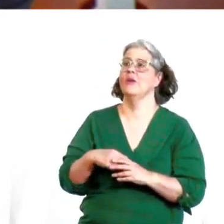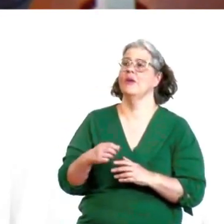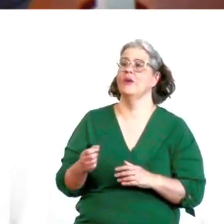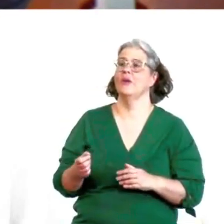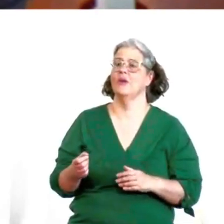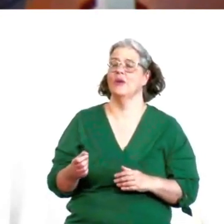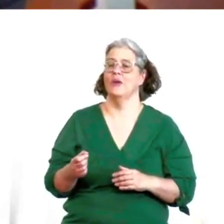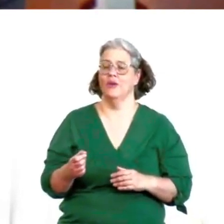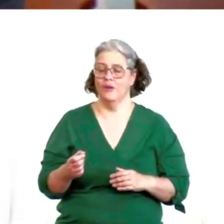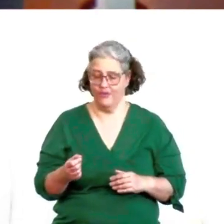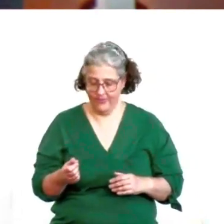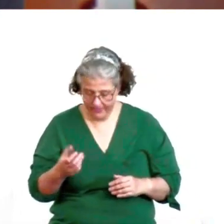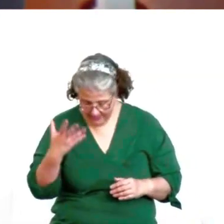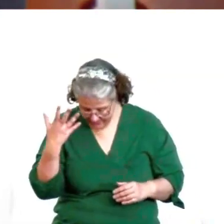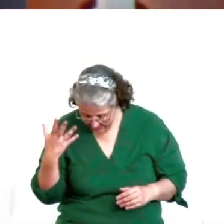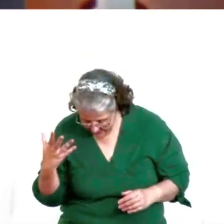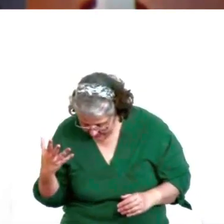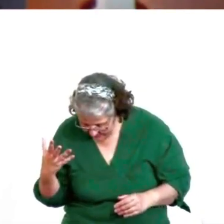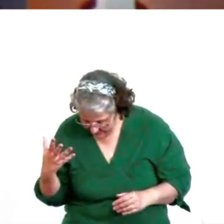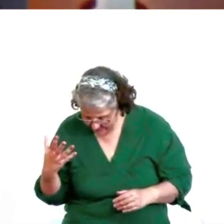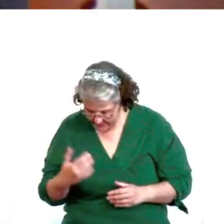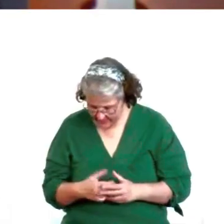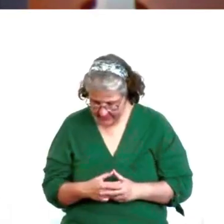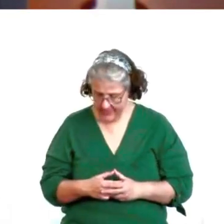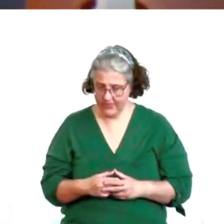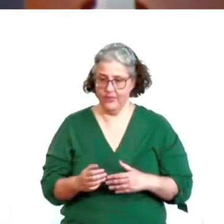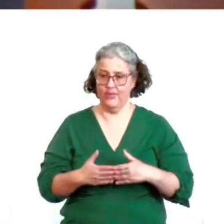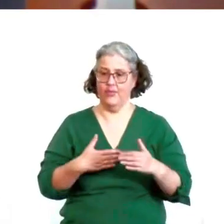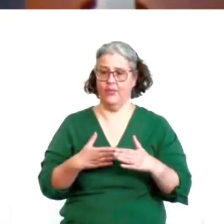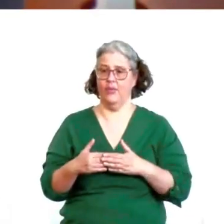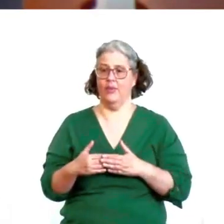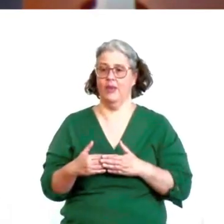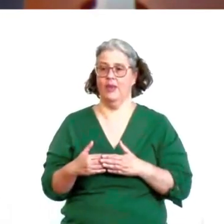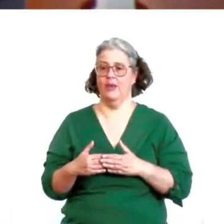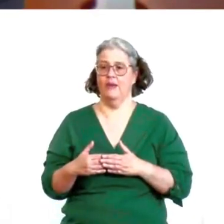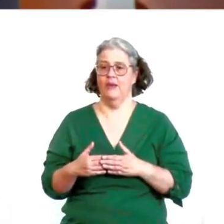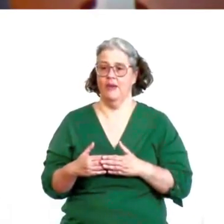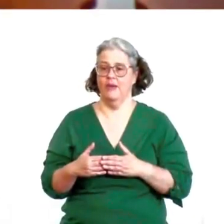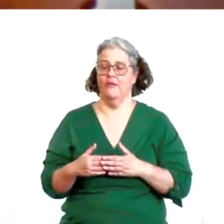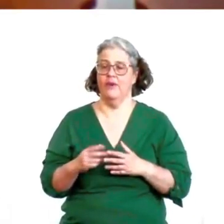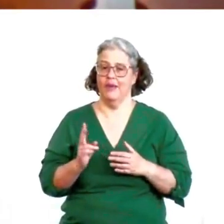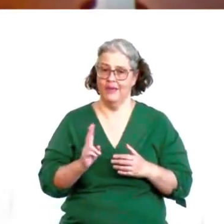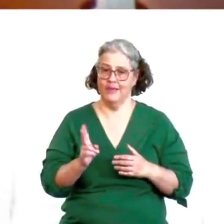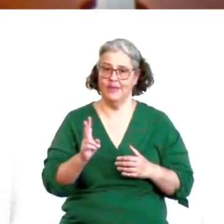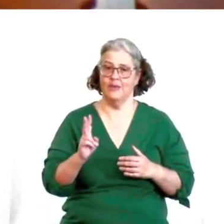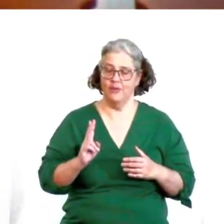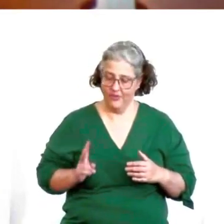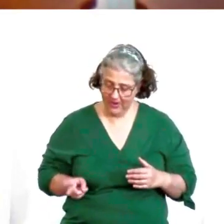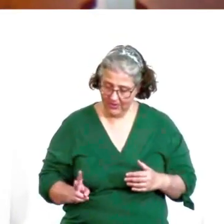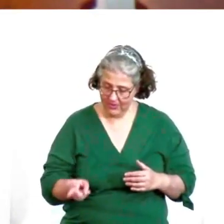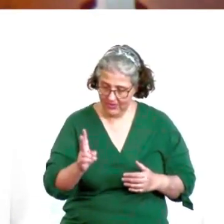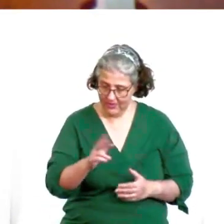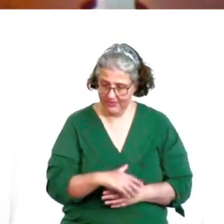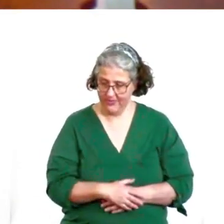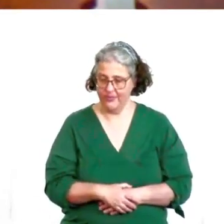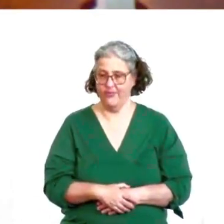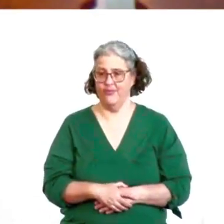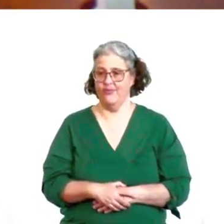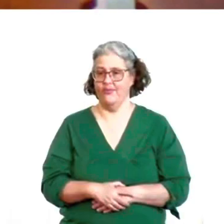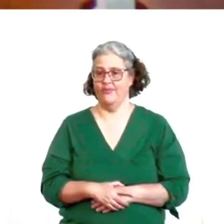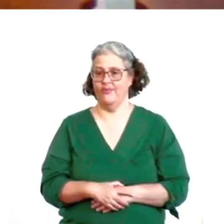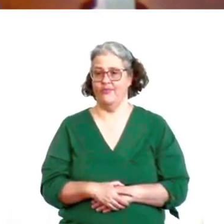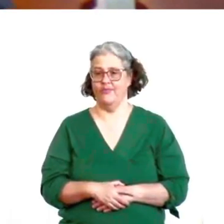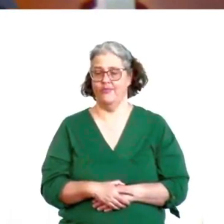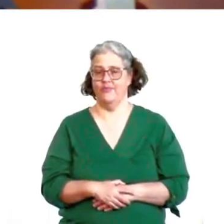uma realidade para o seu povo, desde a criação, ela vai se perpetuar para toda a eternidade. E